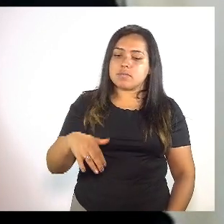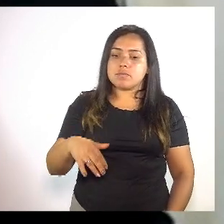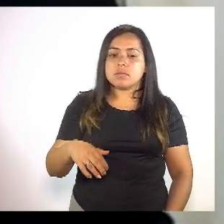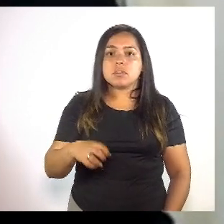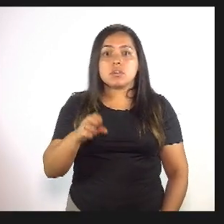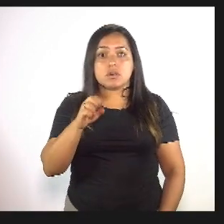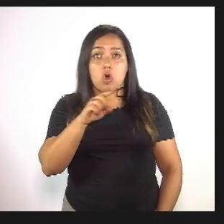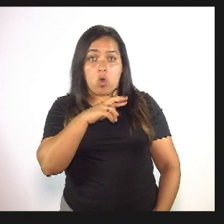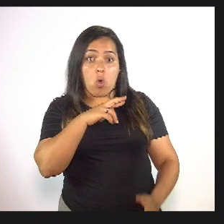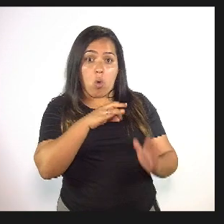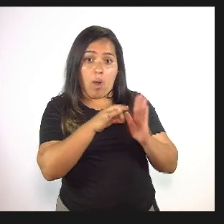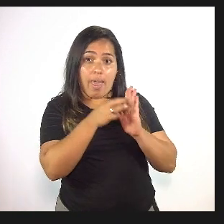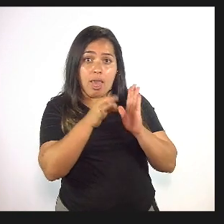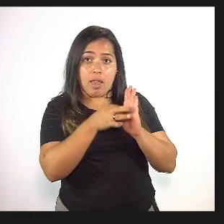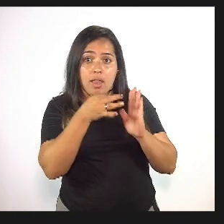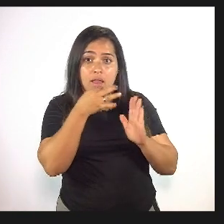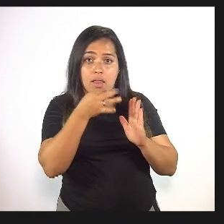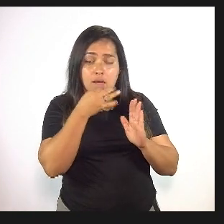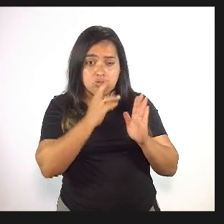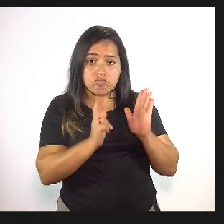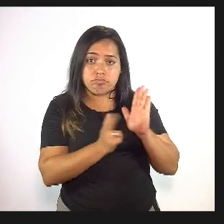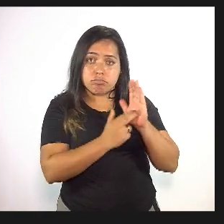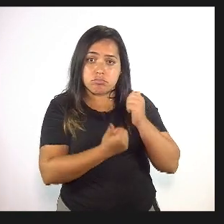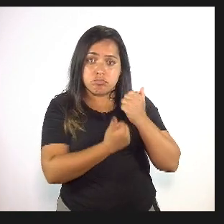Com o relator, presidente, com o relator.